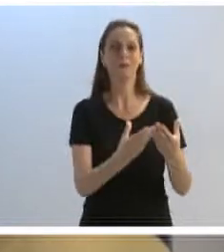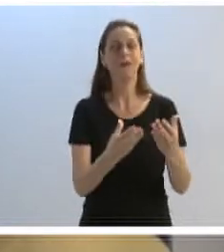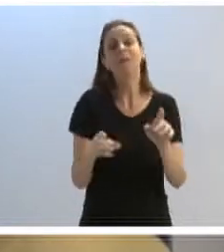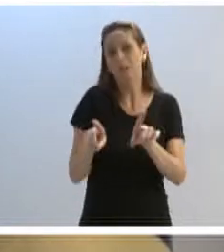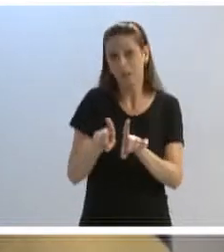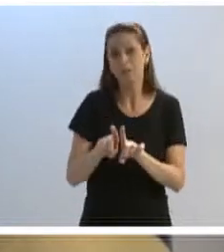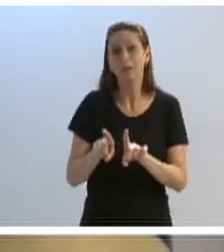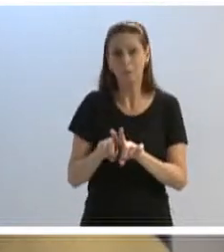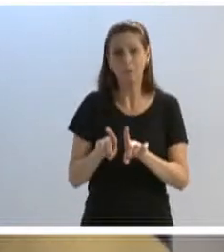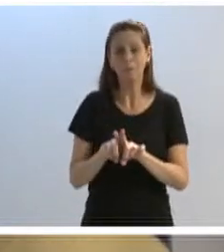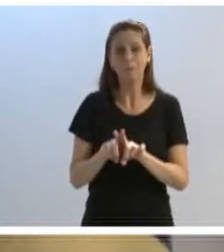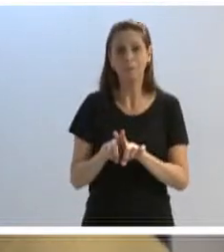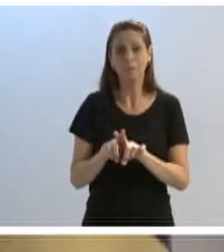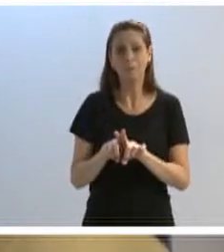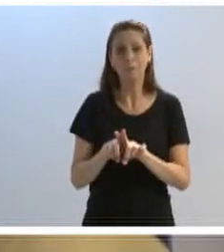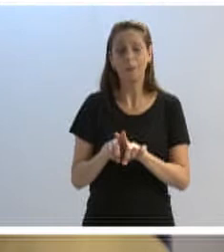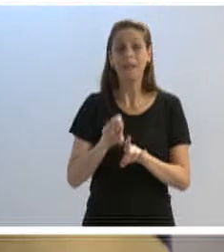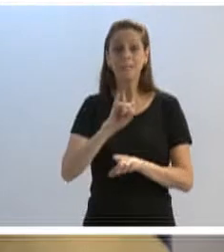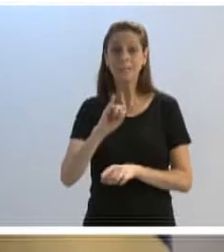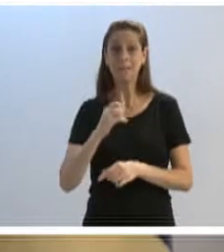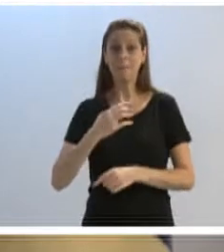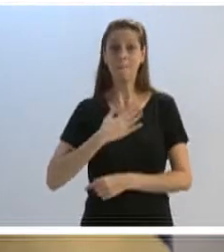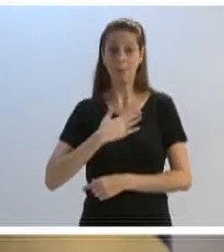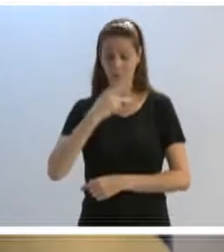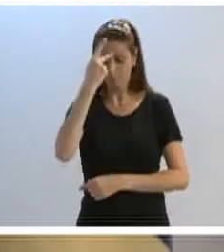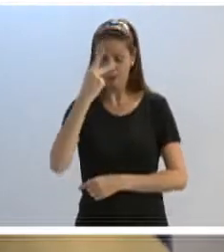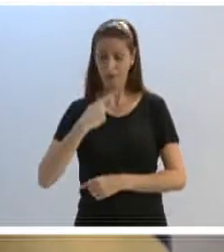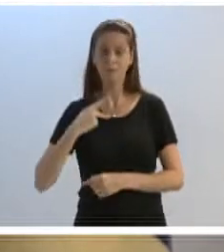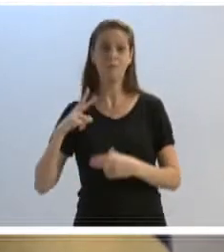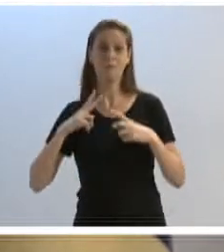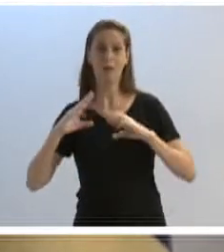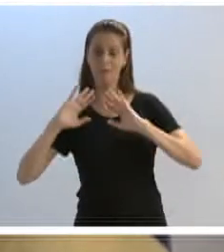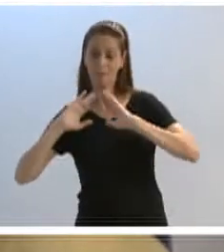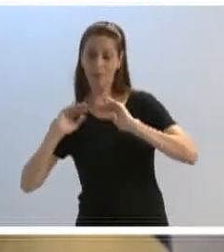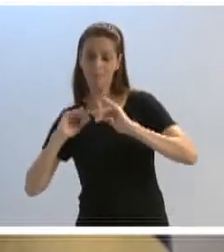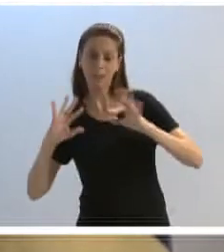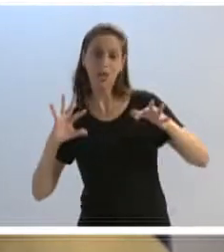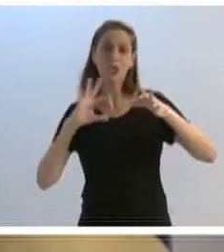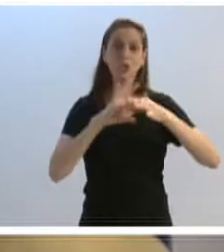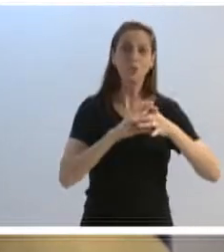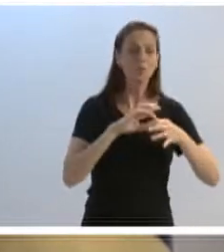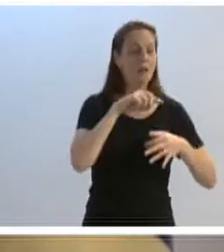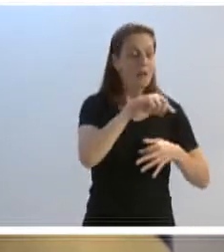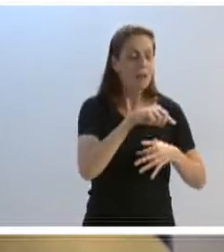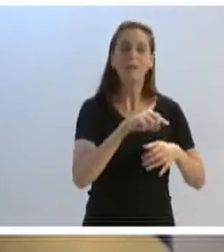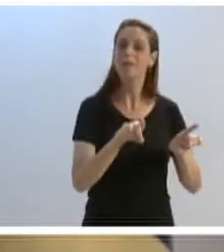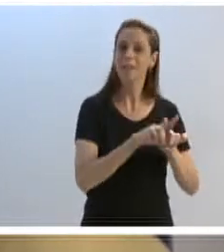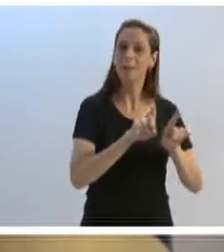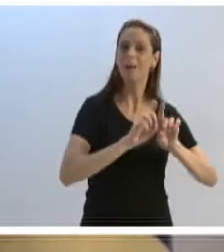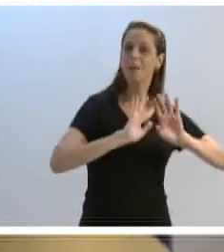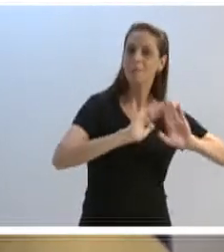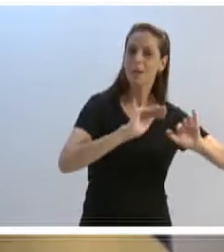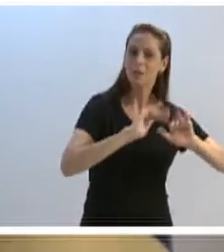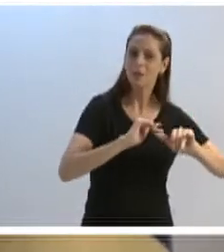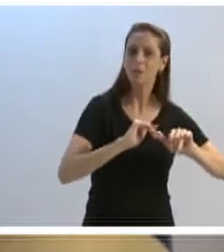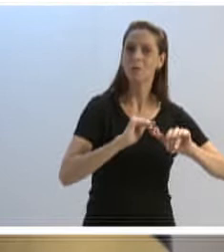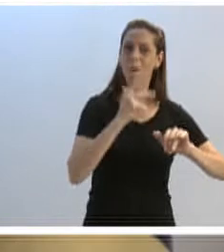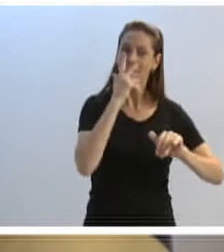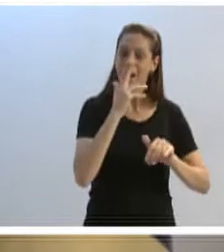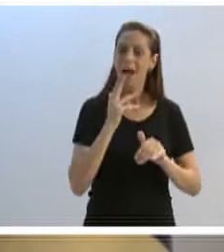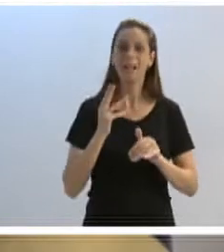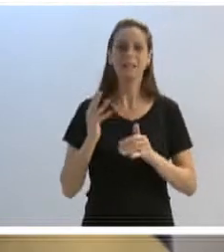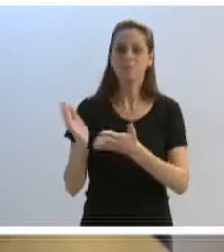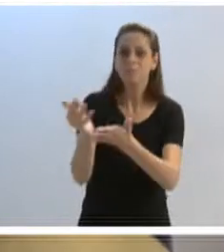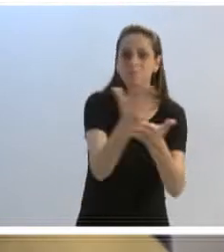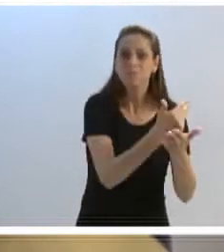Assim, uma demanda individual, quando agregada a demais outras pessoas que se unem